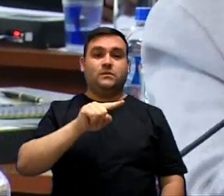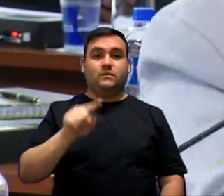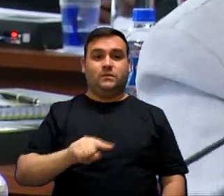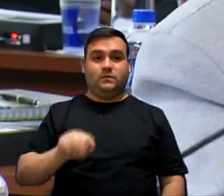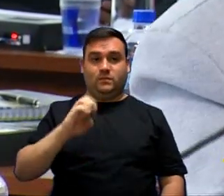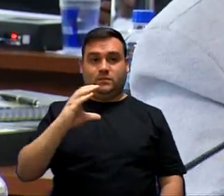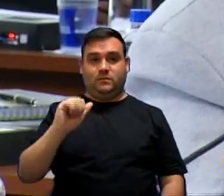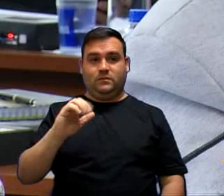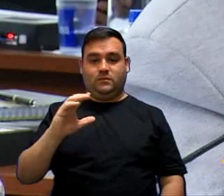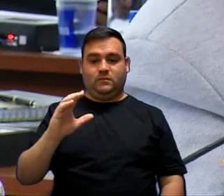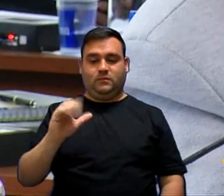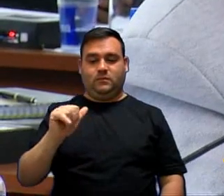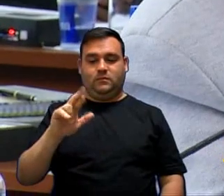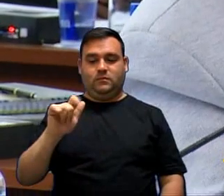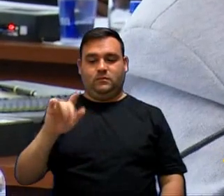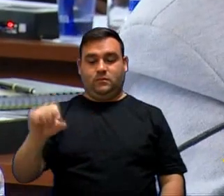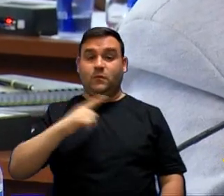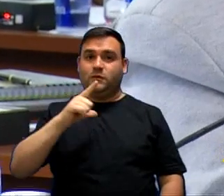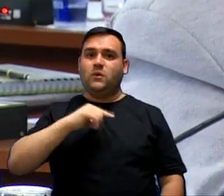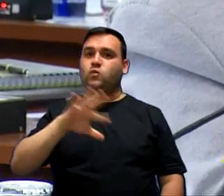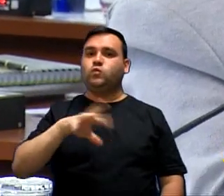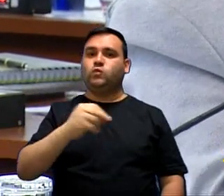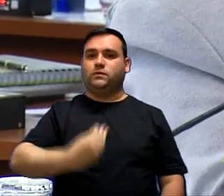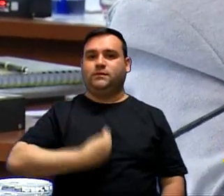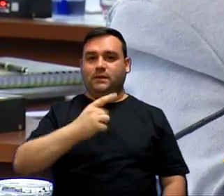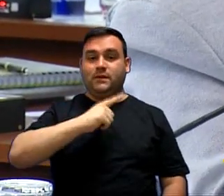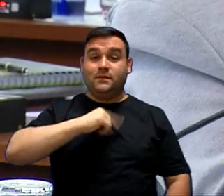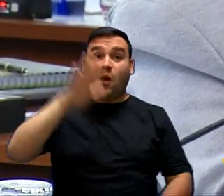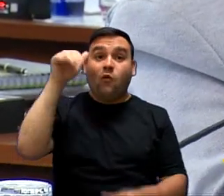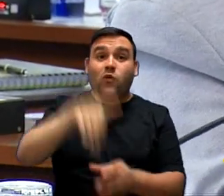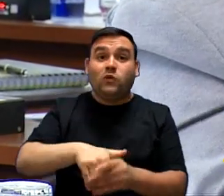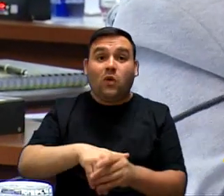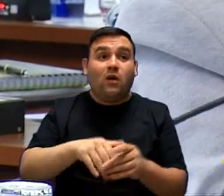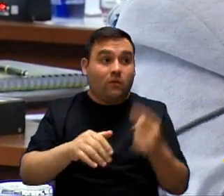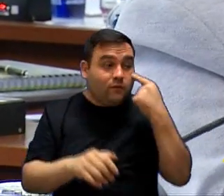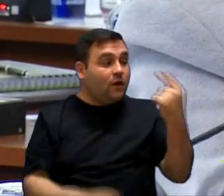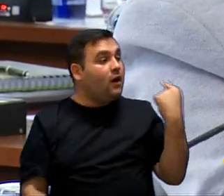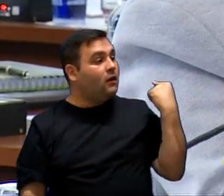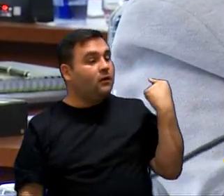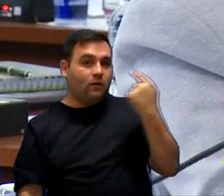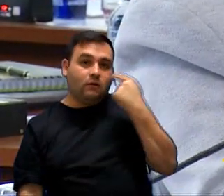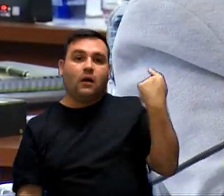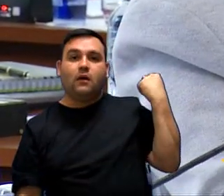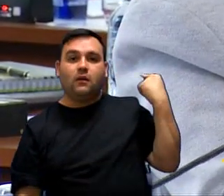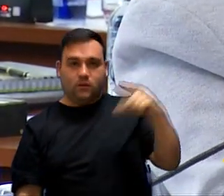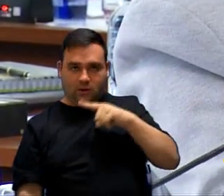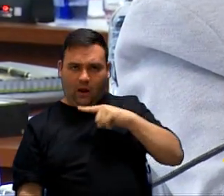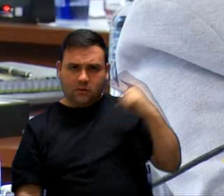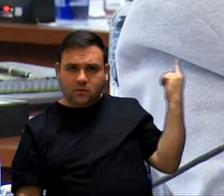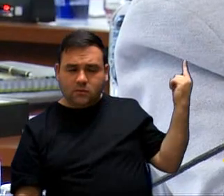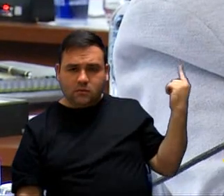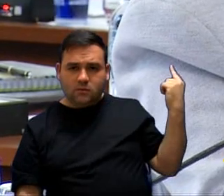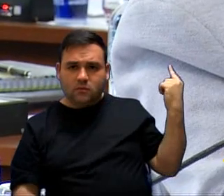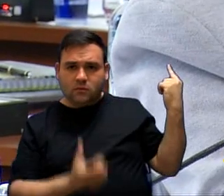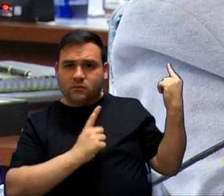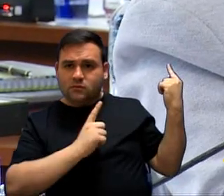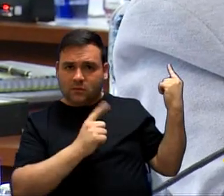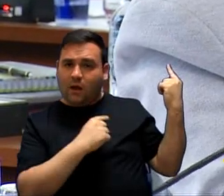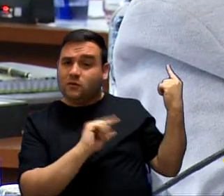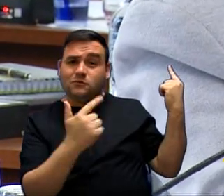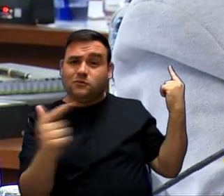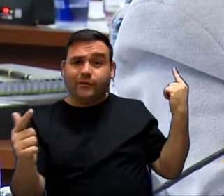Zeca Camargo, estava tudo aqui. Votou o projeto cara. Dele? Pode, olha lá, vê se tem algum agora aqui.